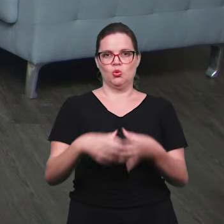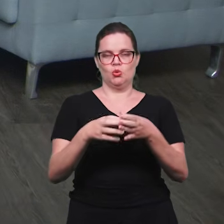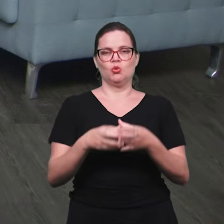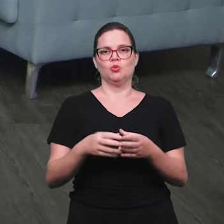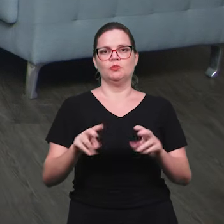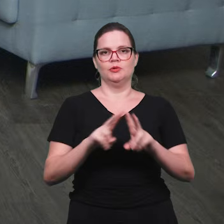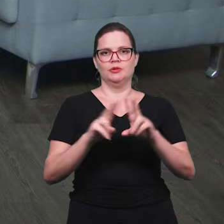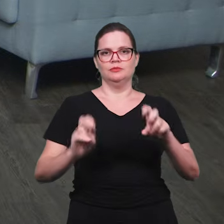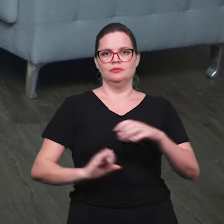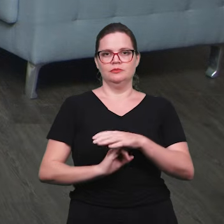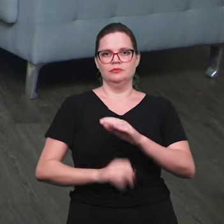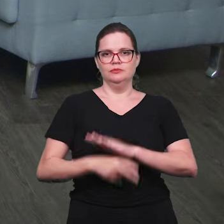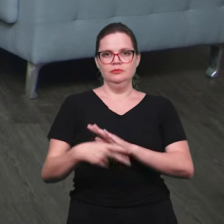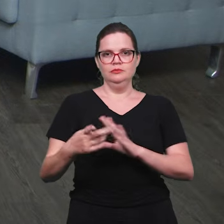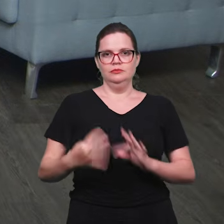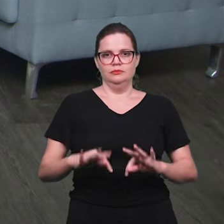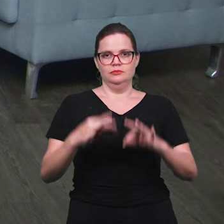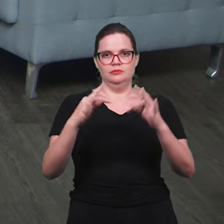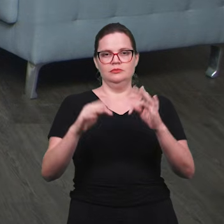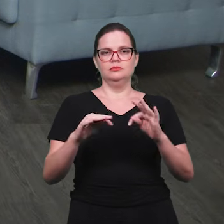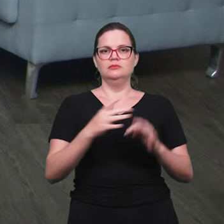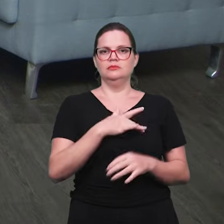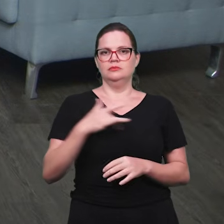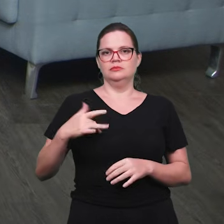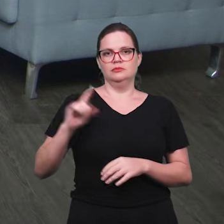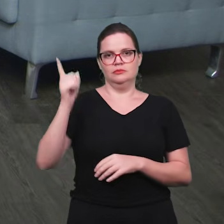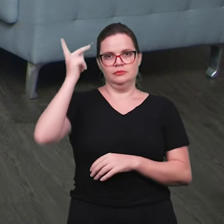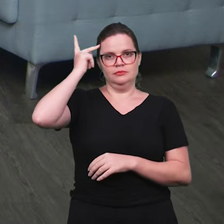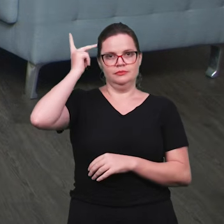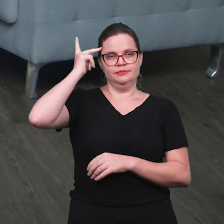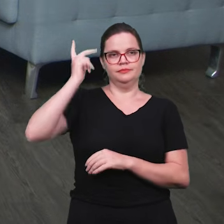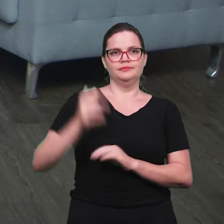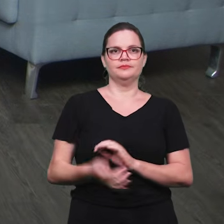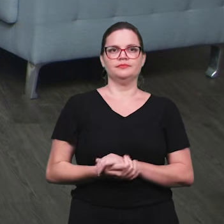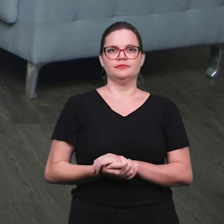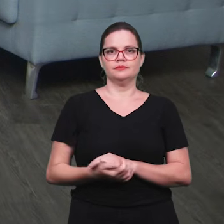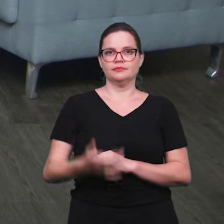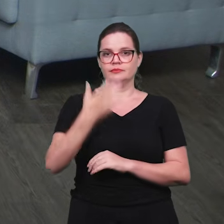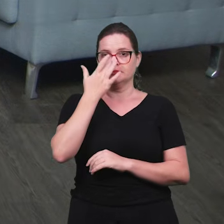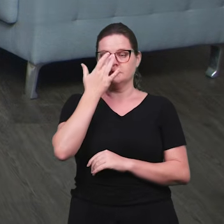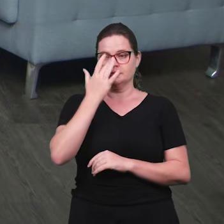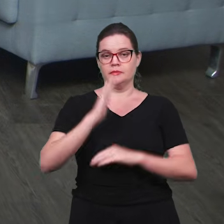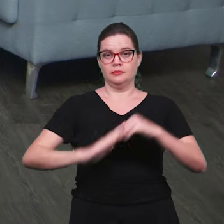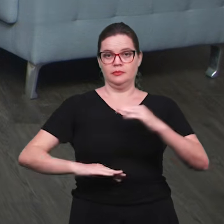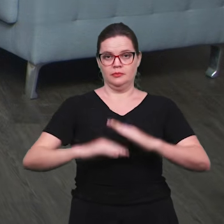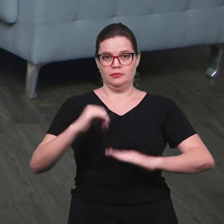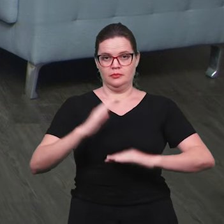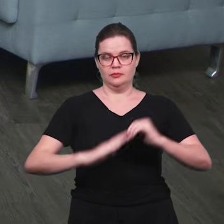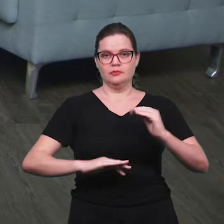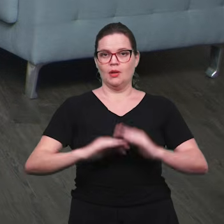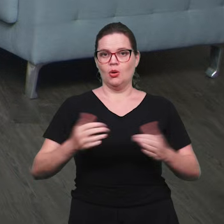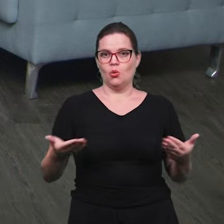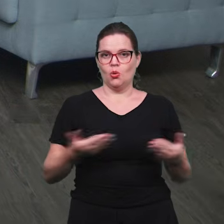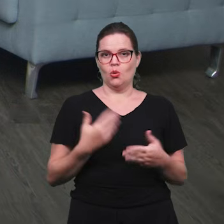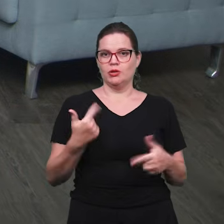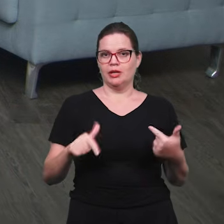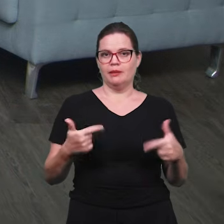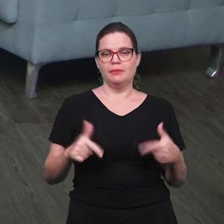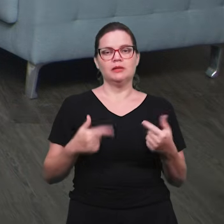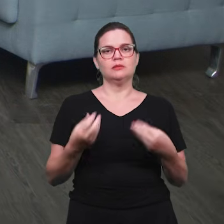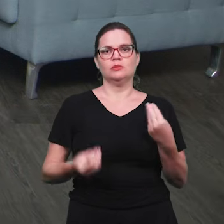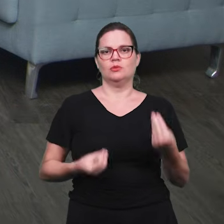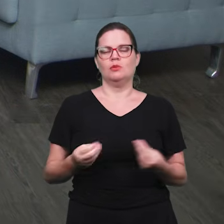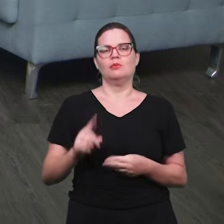Instituto Tecnológico de Educação e Saúde em São Paulo. Na formação profissional, na sua atuação